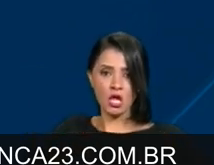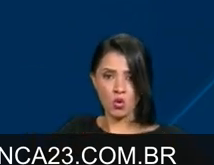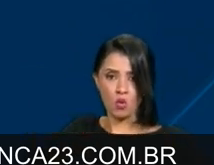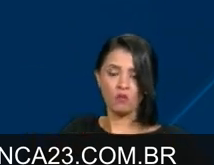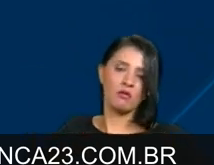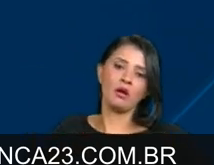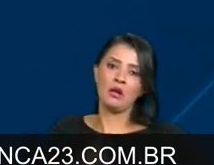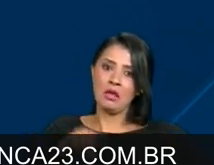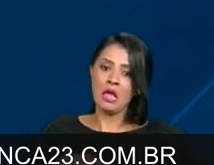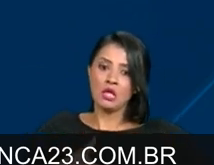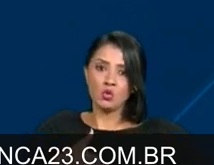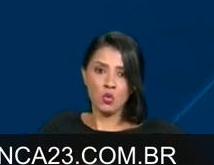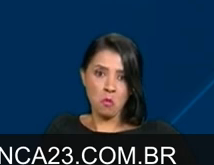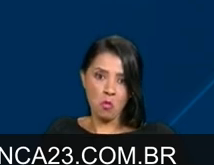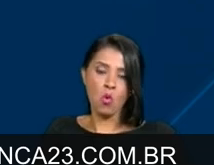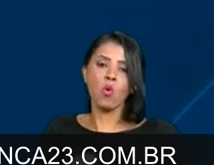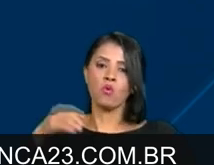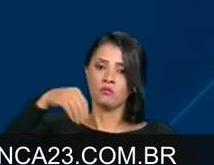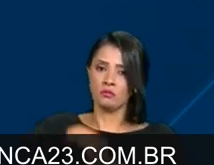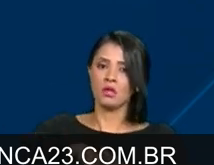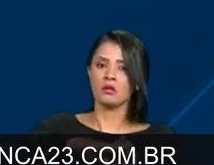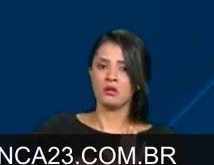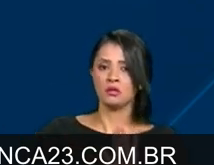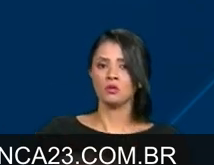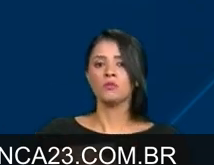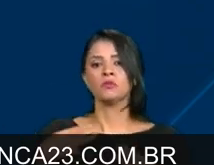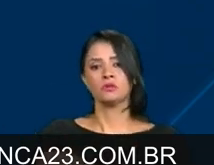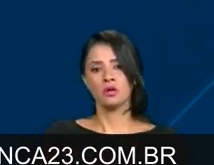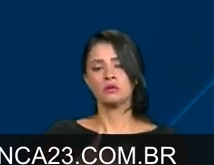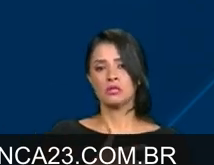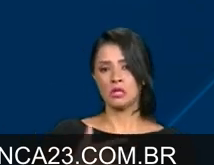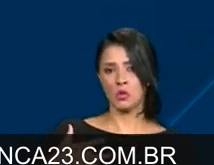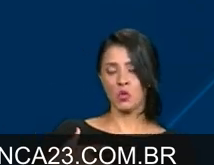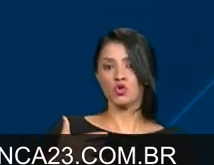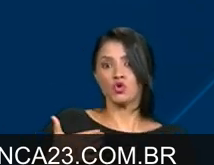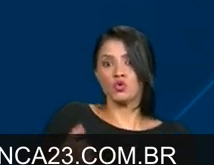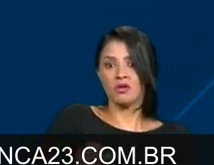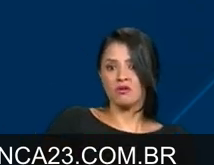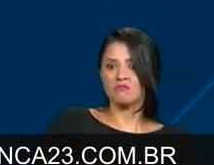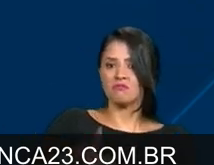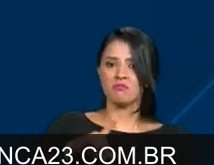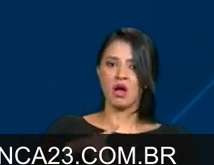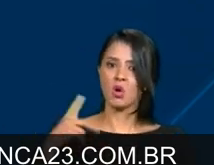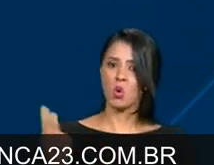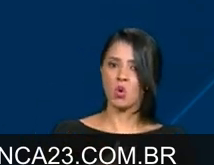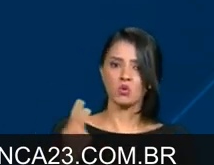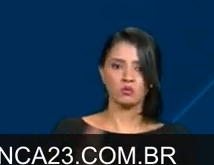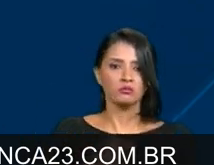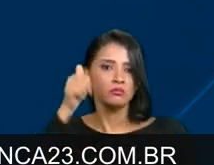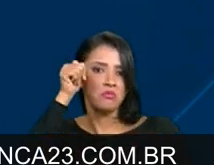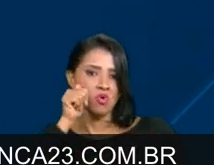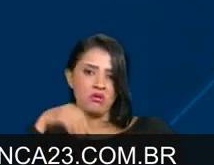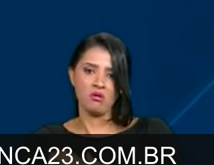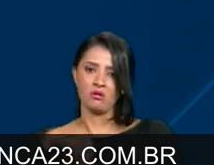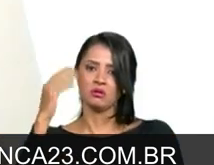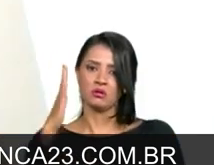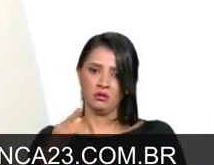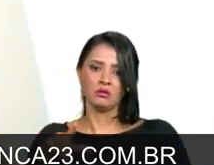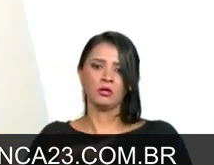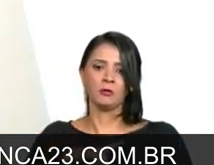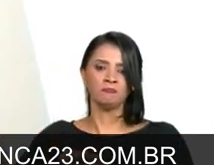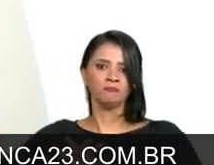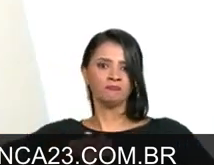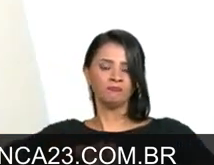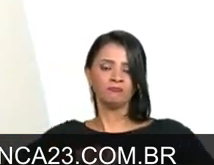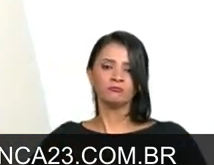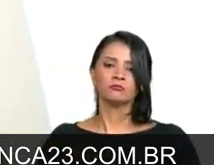E esses tumores estão na lista do Ministério da Saúde entre os 10 mais recorrentes em mulheres no país. Dentro